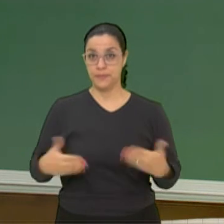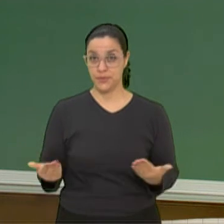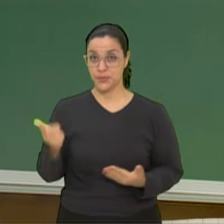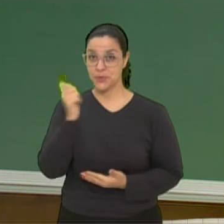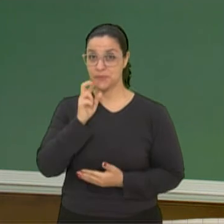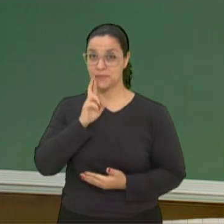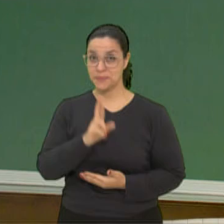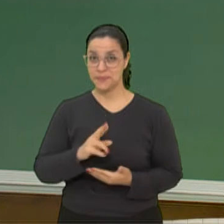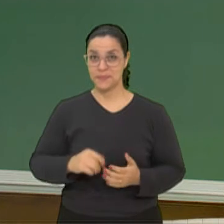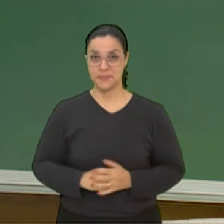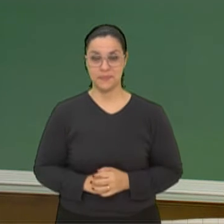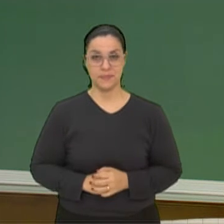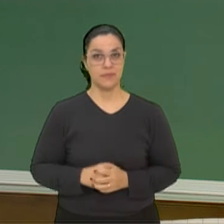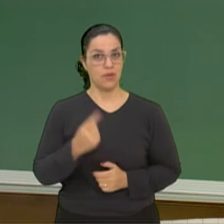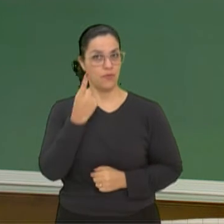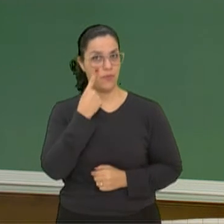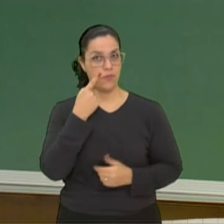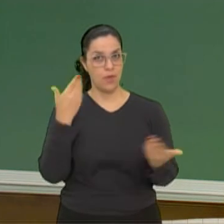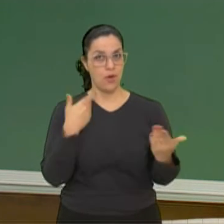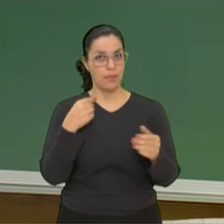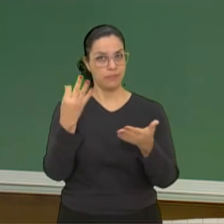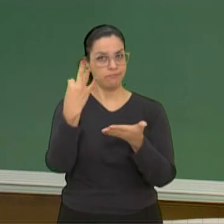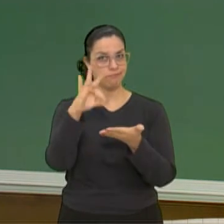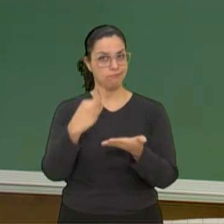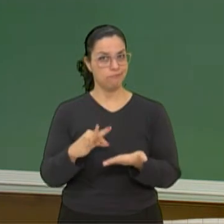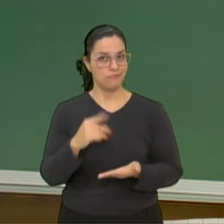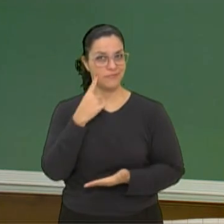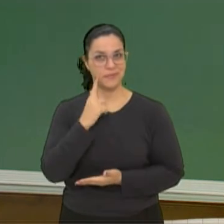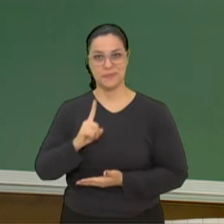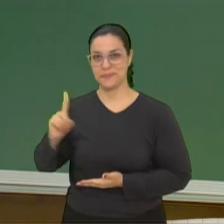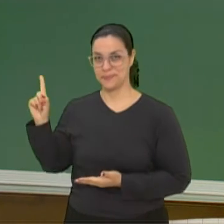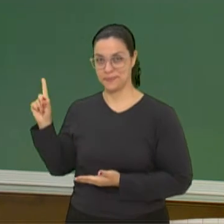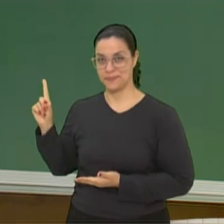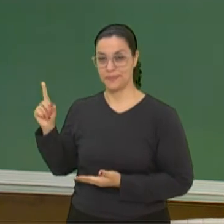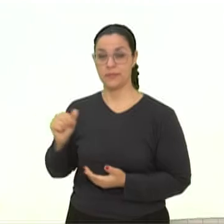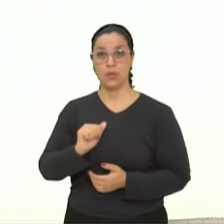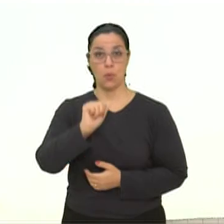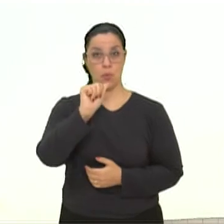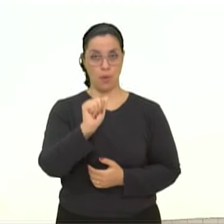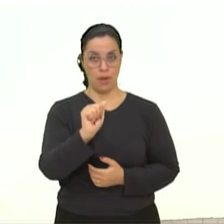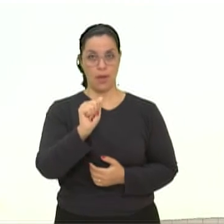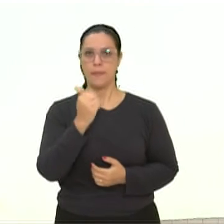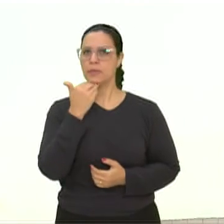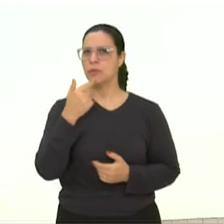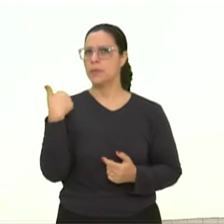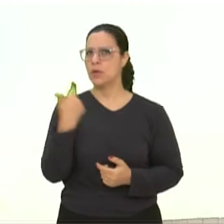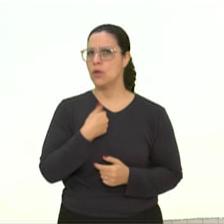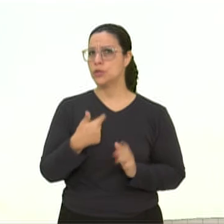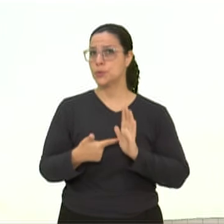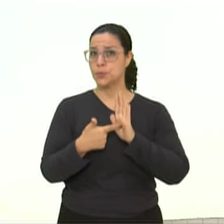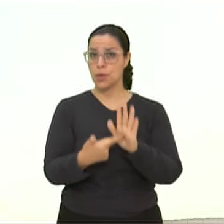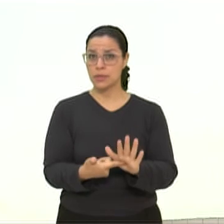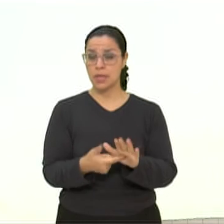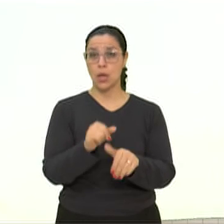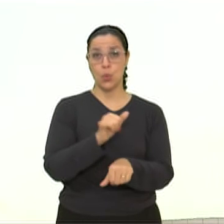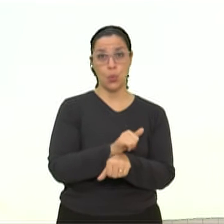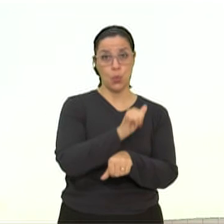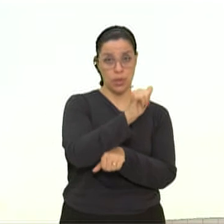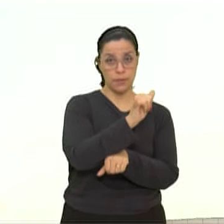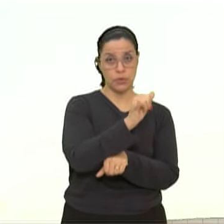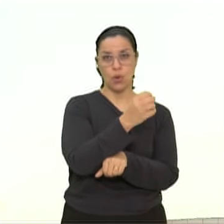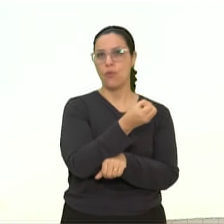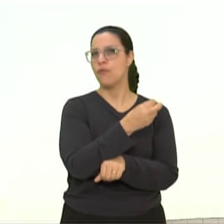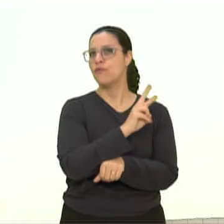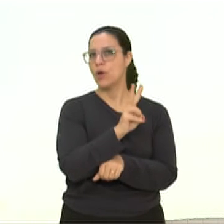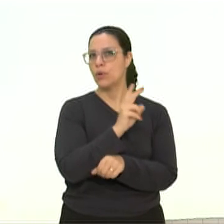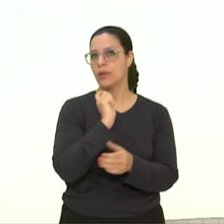E aí, conseguiram? Vamos lá fazer a correção, né? Então, o item A pede para a gente representar o Y cobrado por Ronaldo